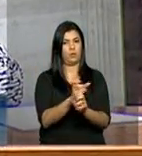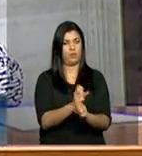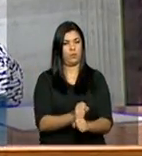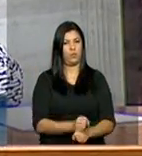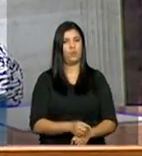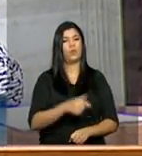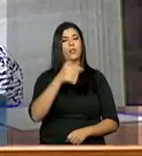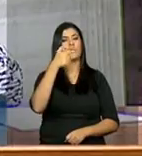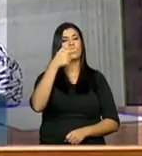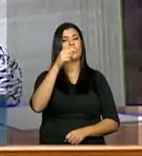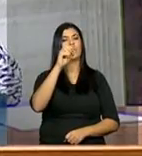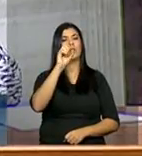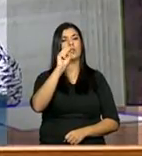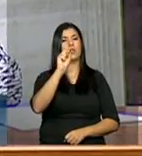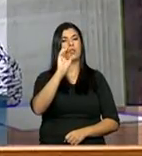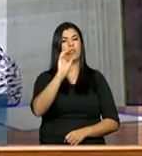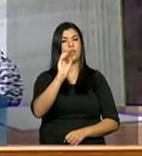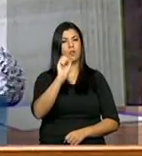708 bilhões,